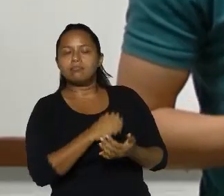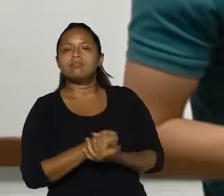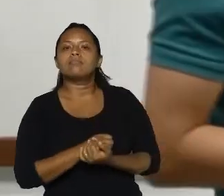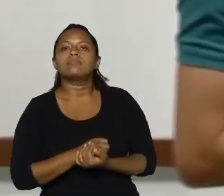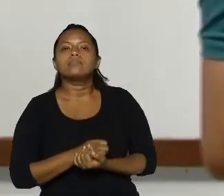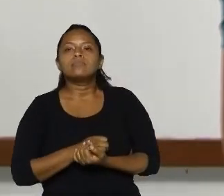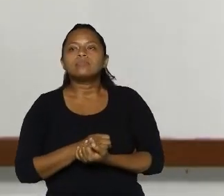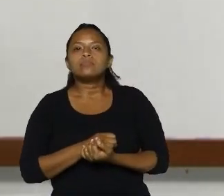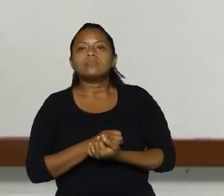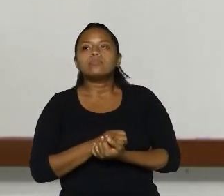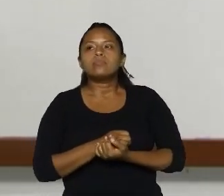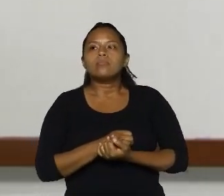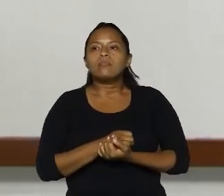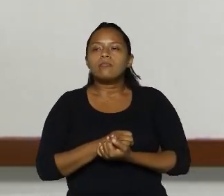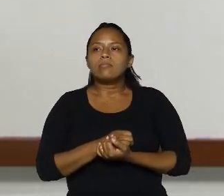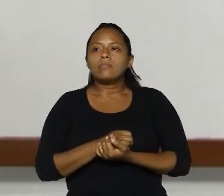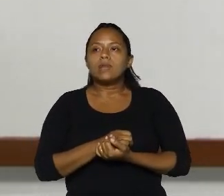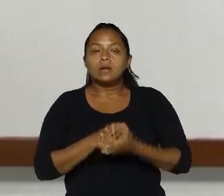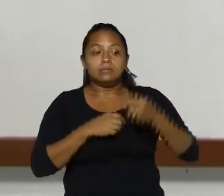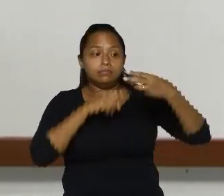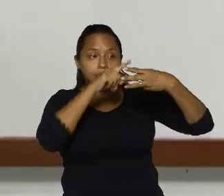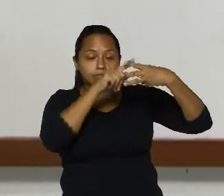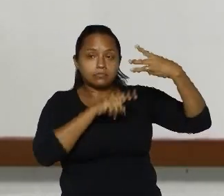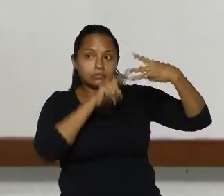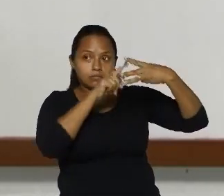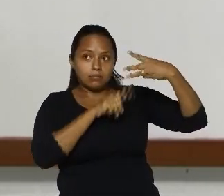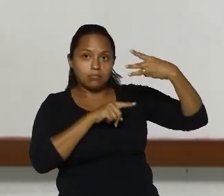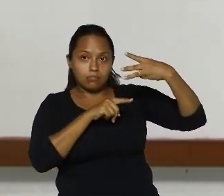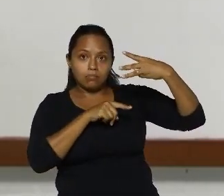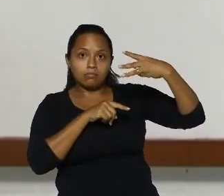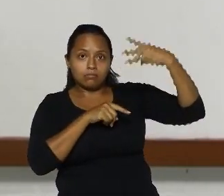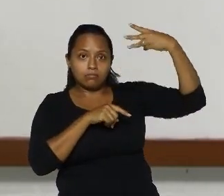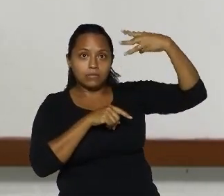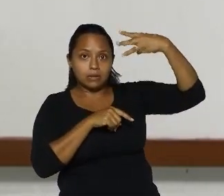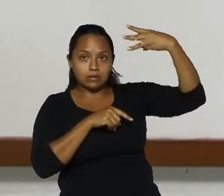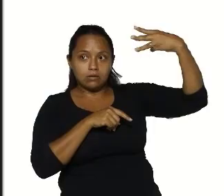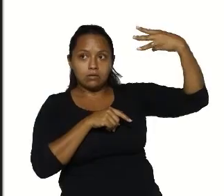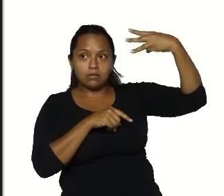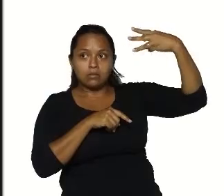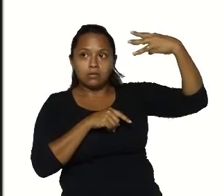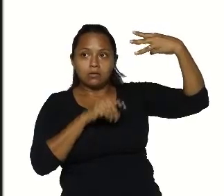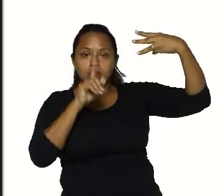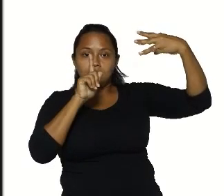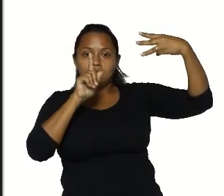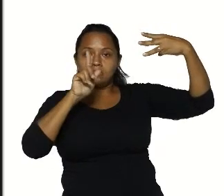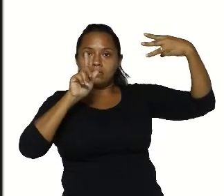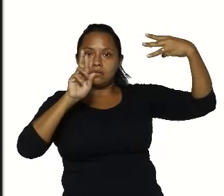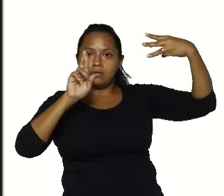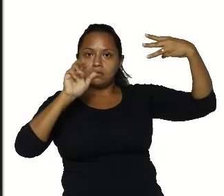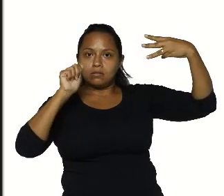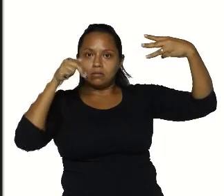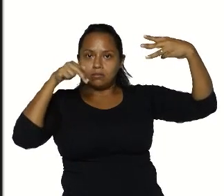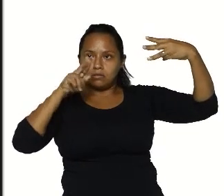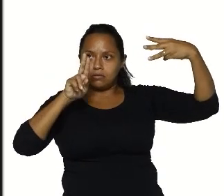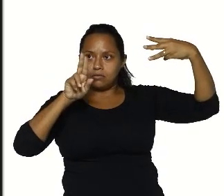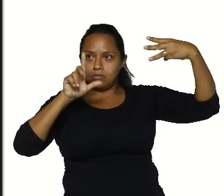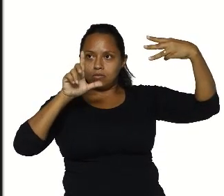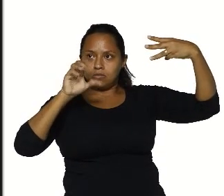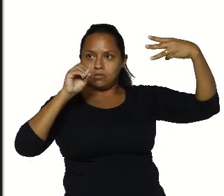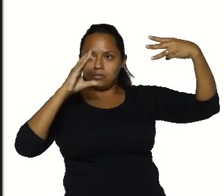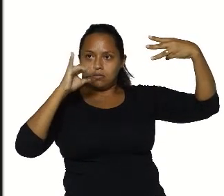quadro. Essas 3 células que estão aqui acima, chamadas de granulócitos, elas recebem